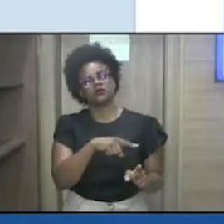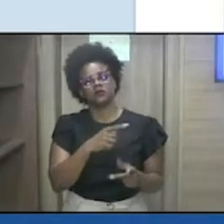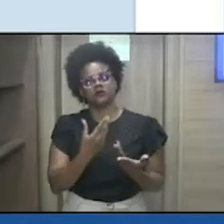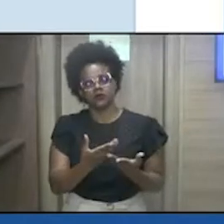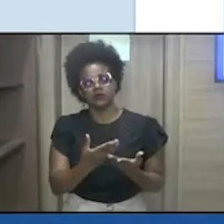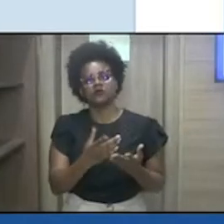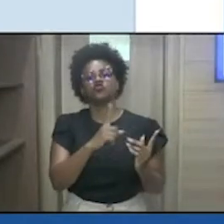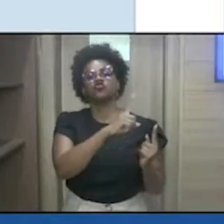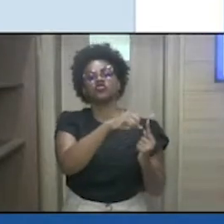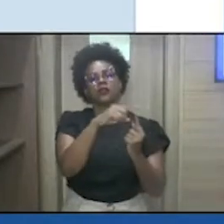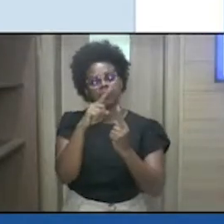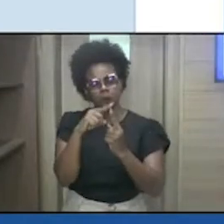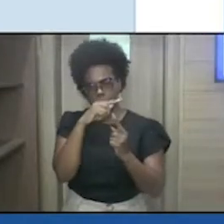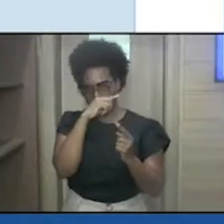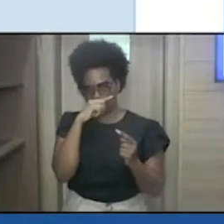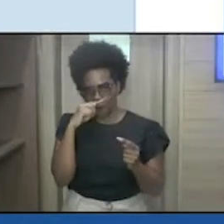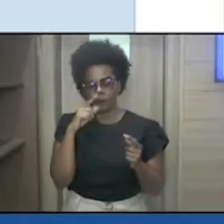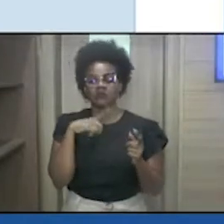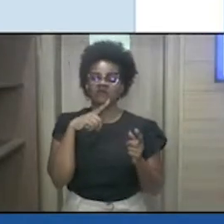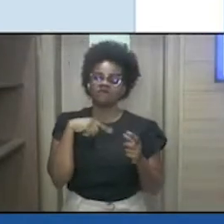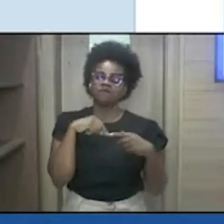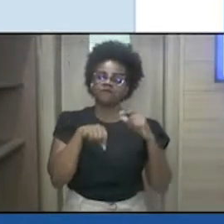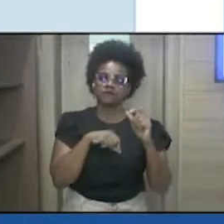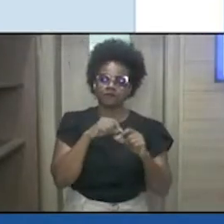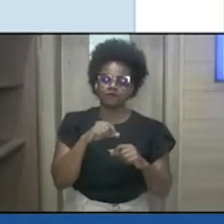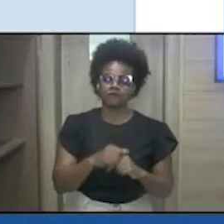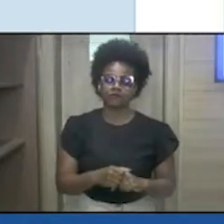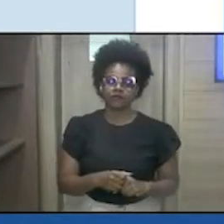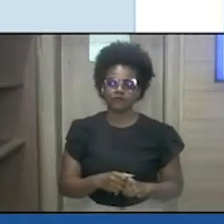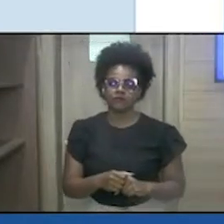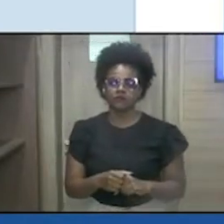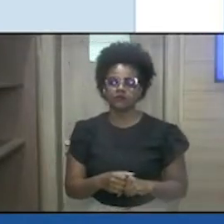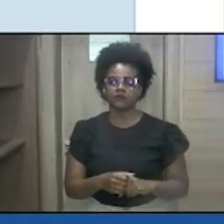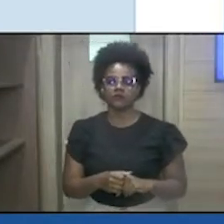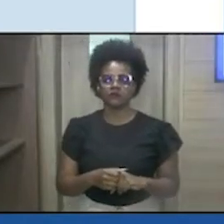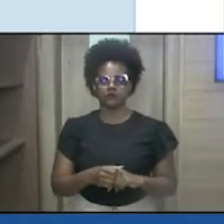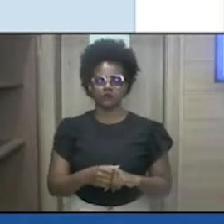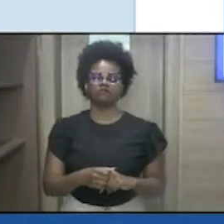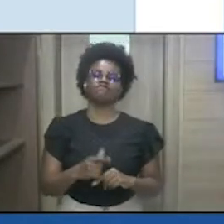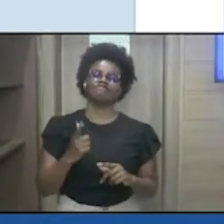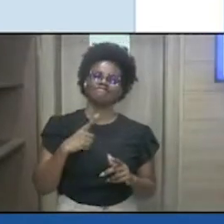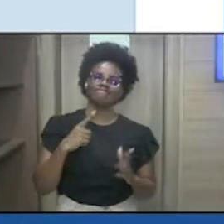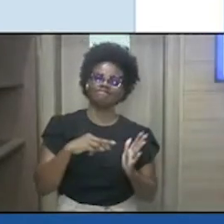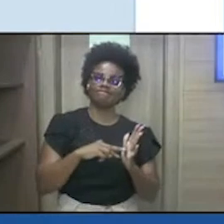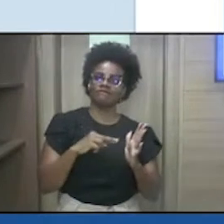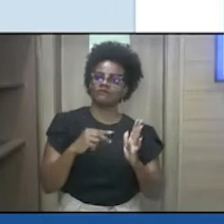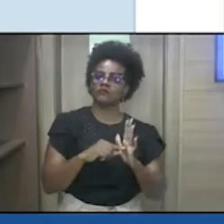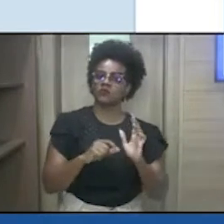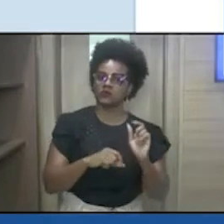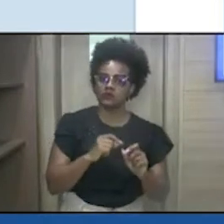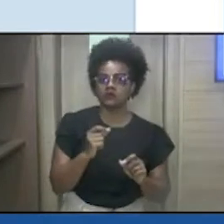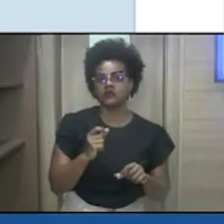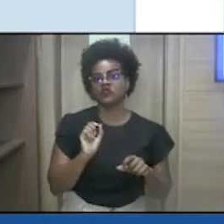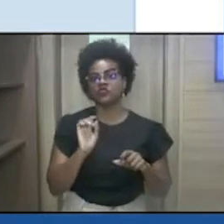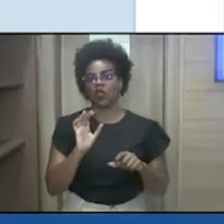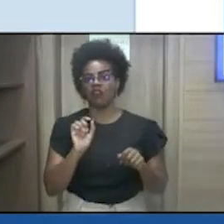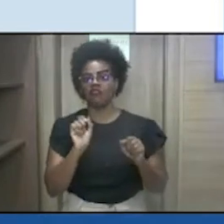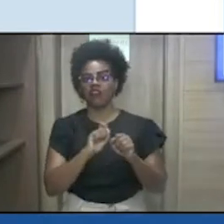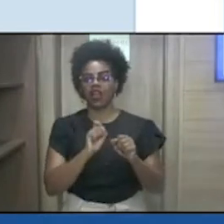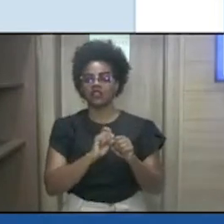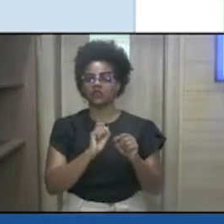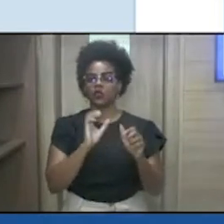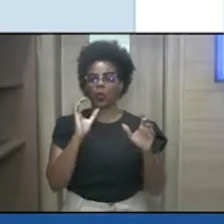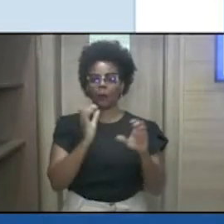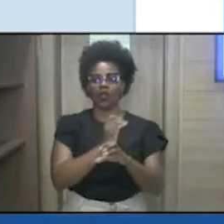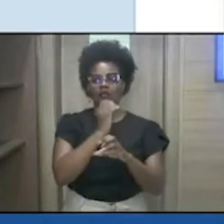relação aos tipos de prótese, a gente teve aí uma parte significativa que só faz prótese total,